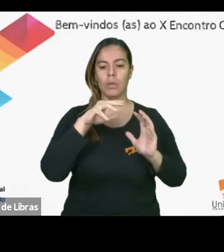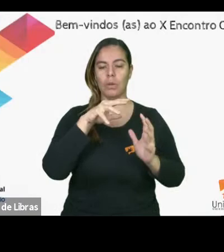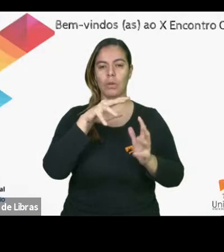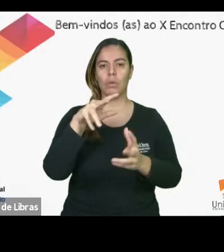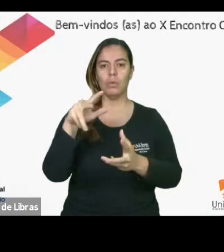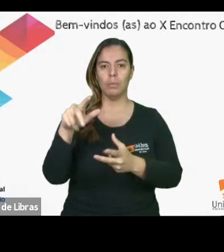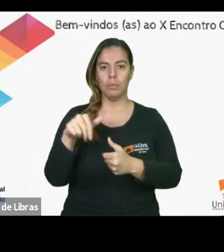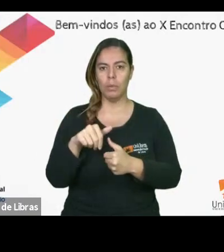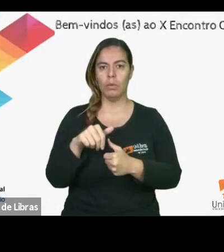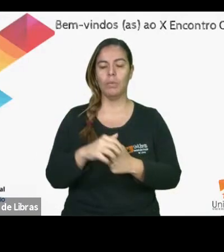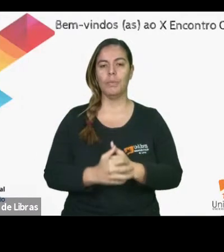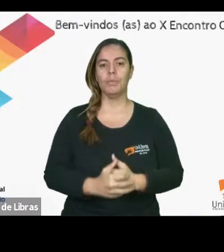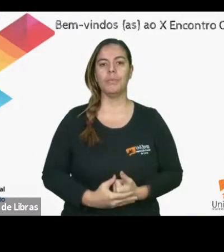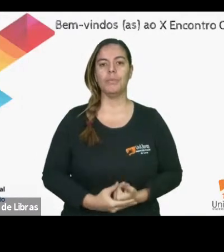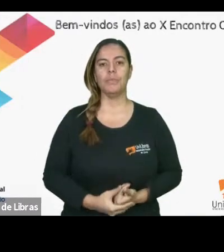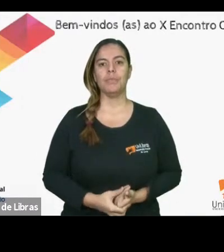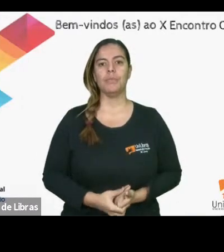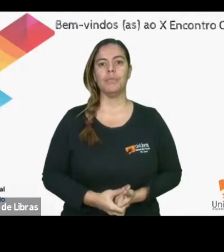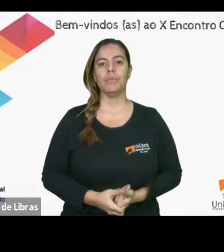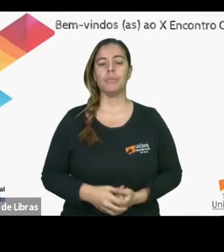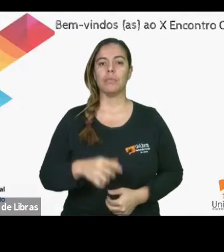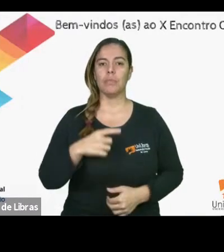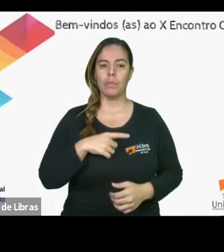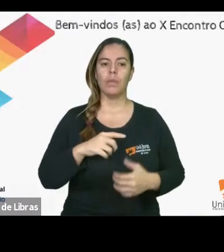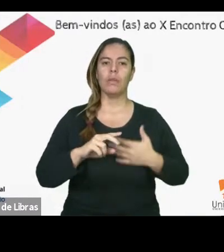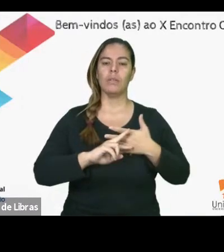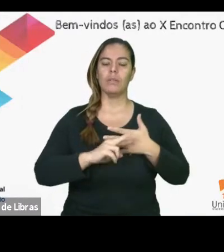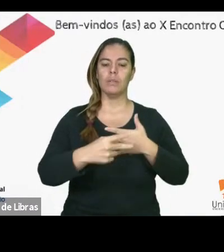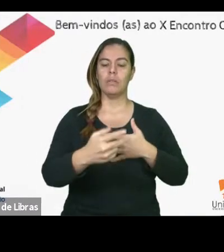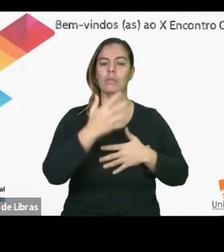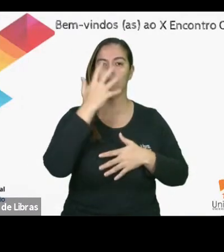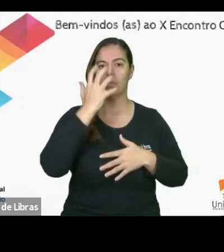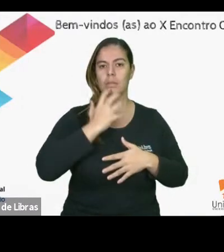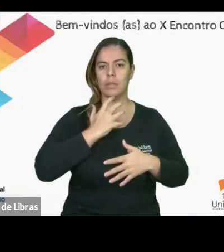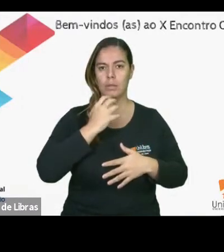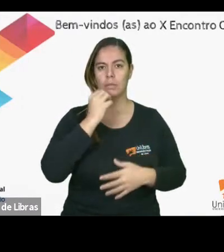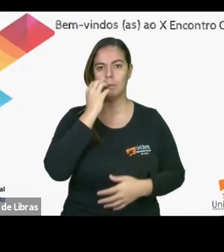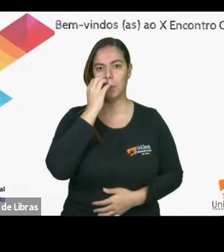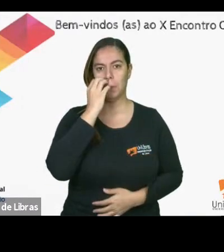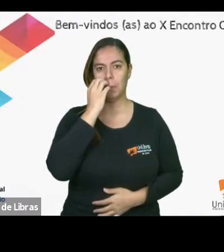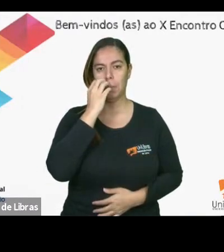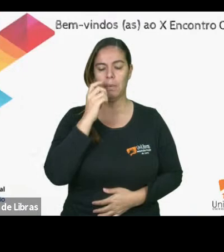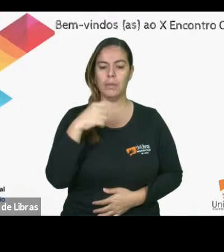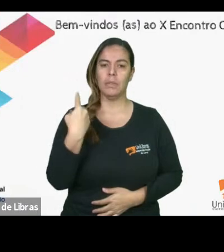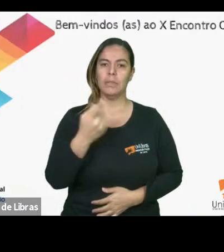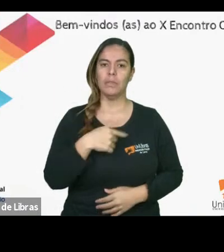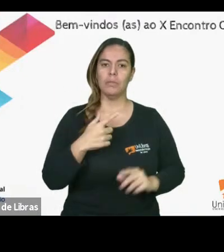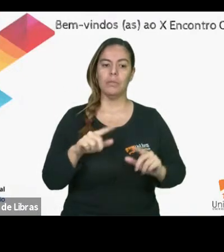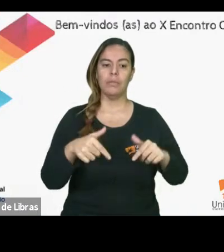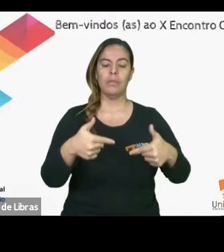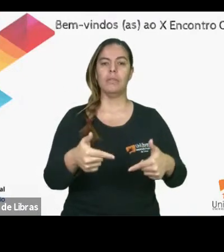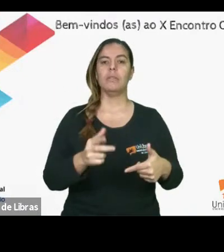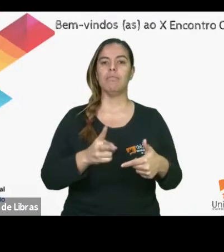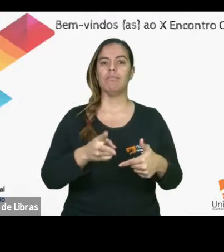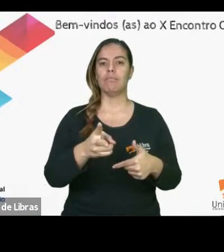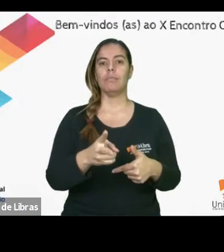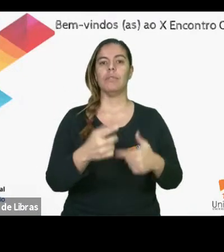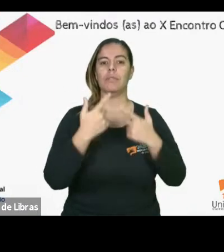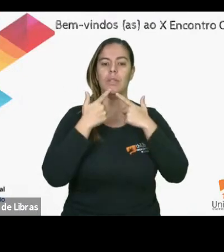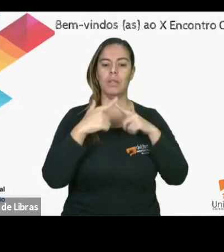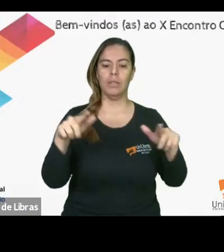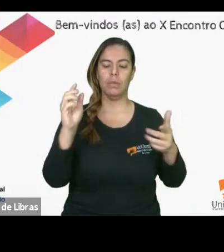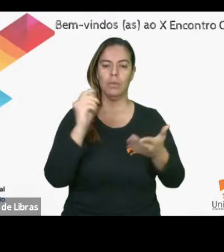isso tem consequências sérias no que nós vamos fazer dali para frente, e que a linguagem